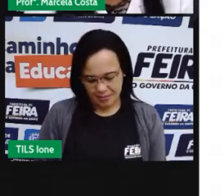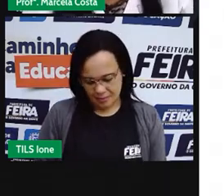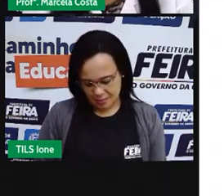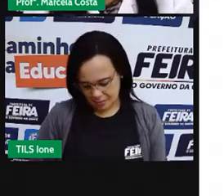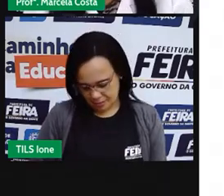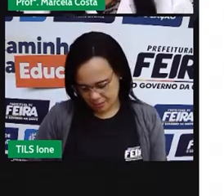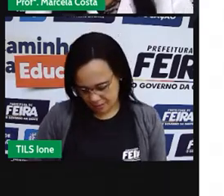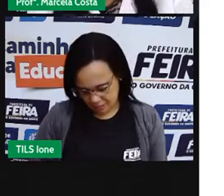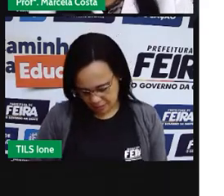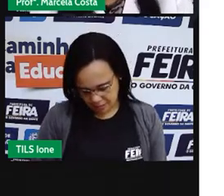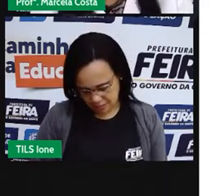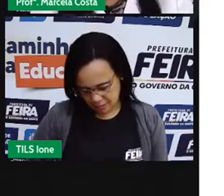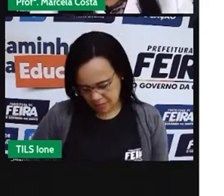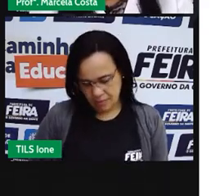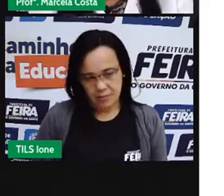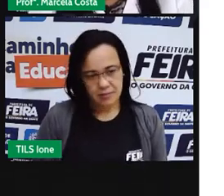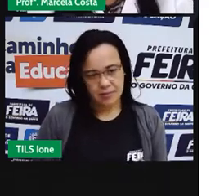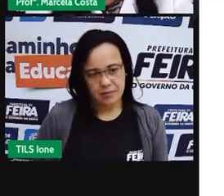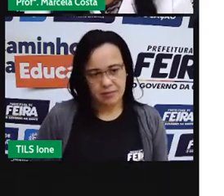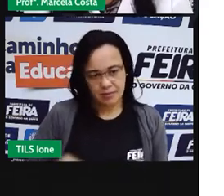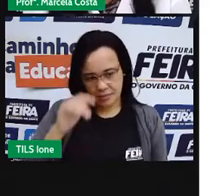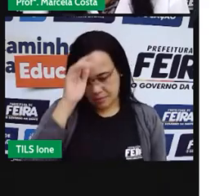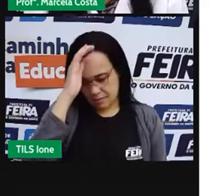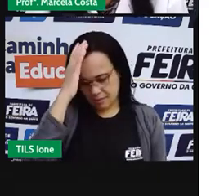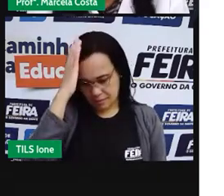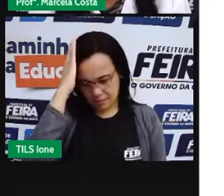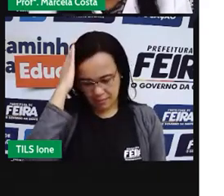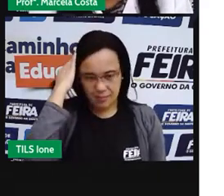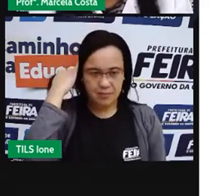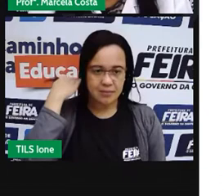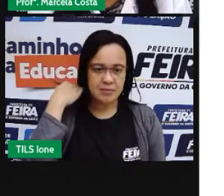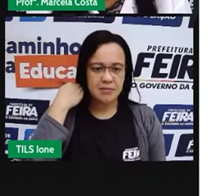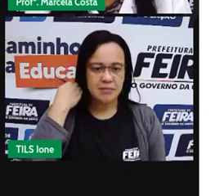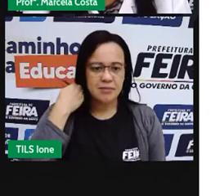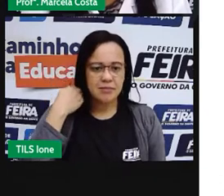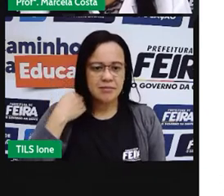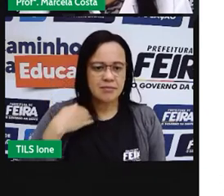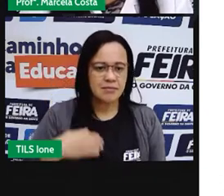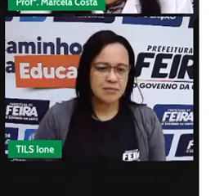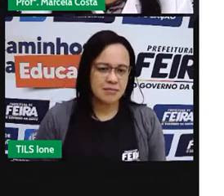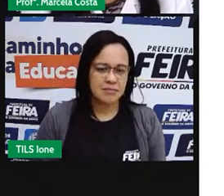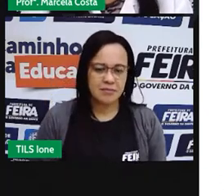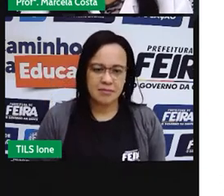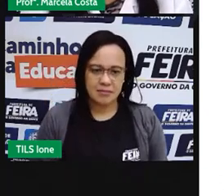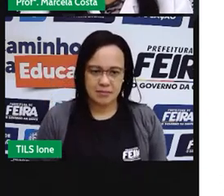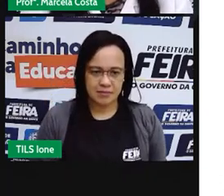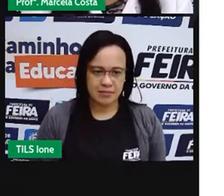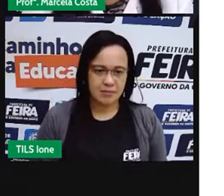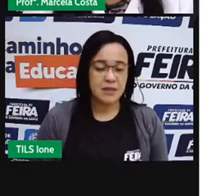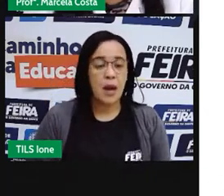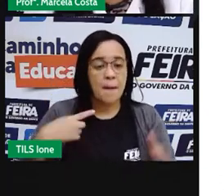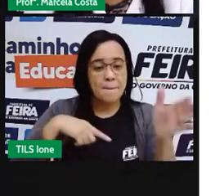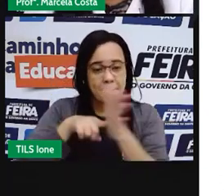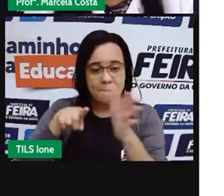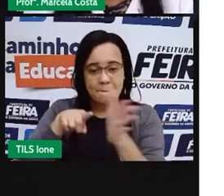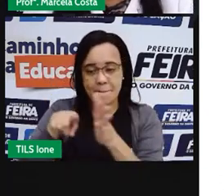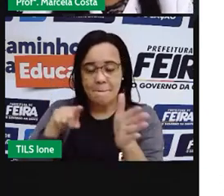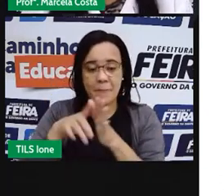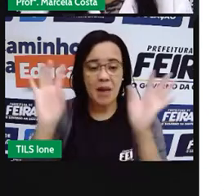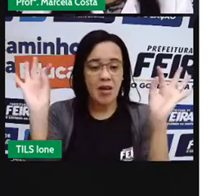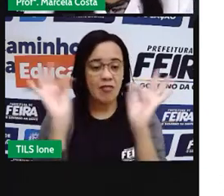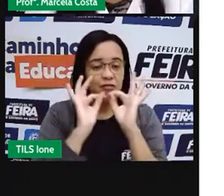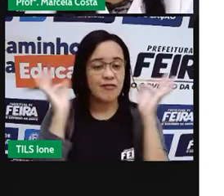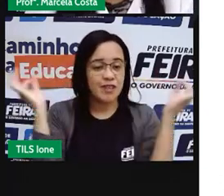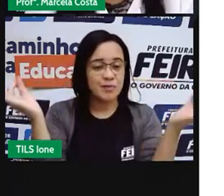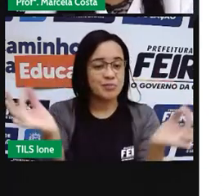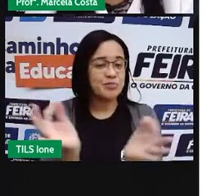Relembrar, pergunte a algum familiar que esteja perto de você, algum responsável, da história,